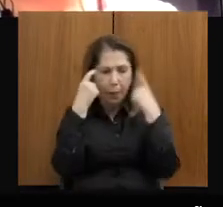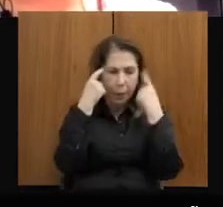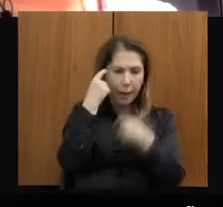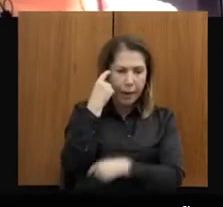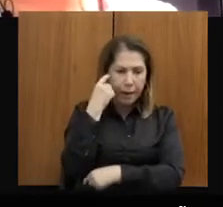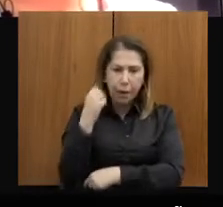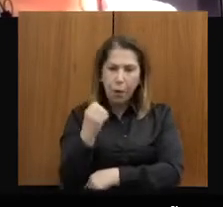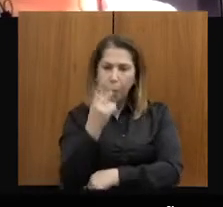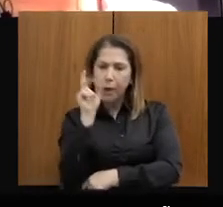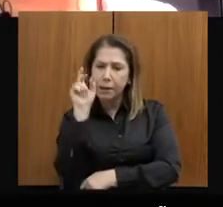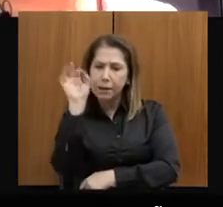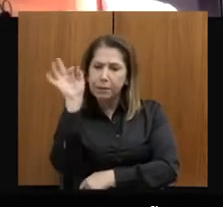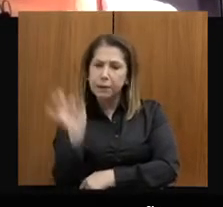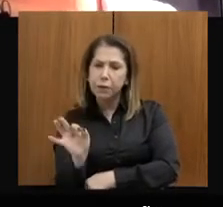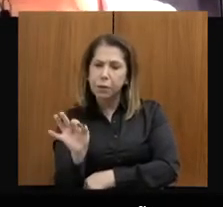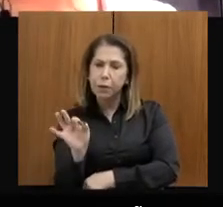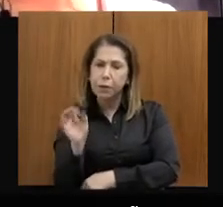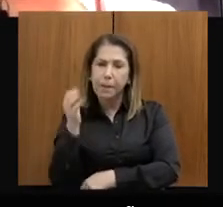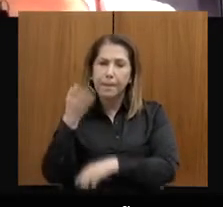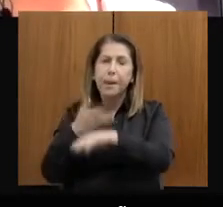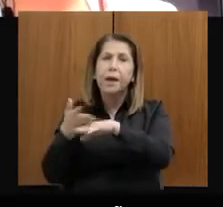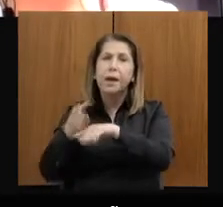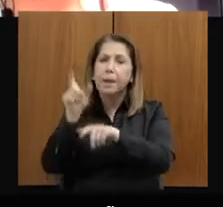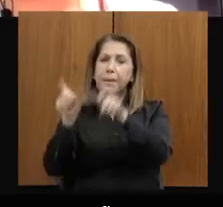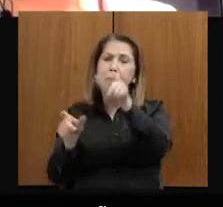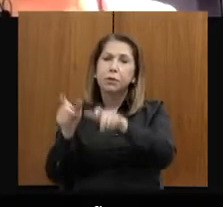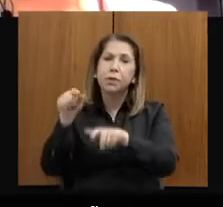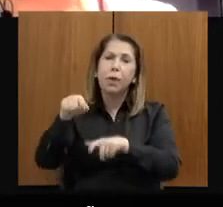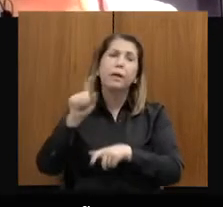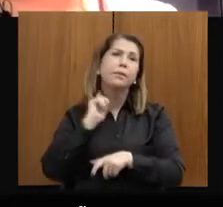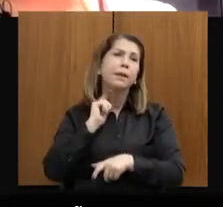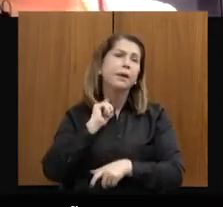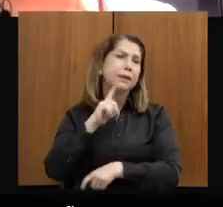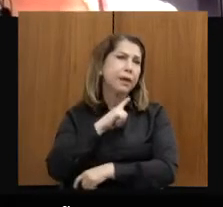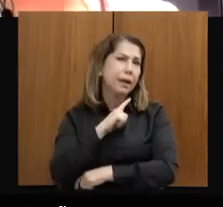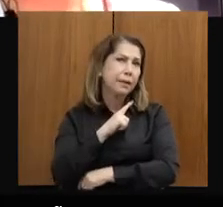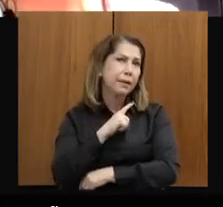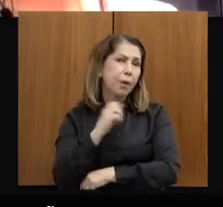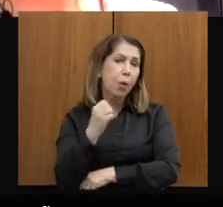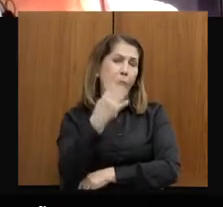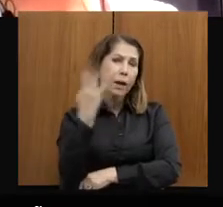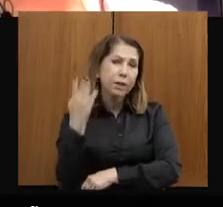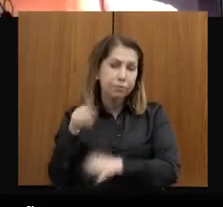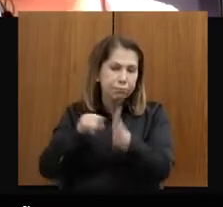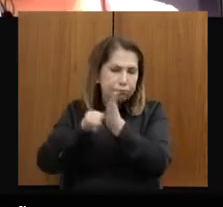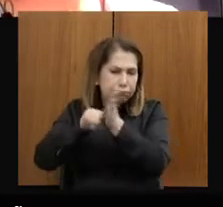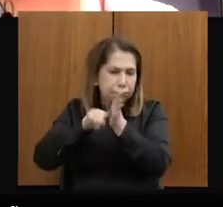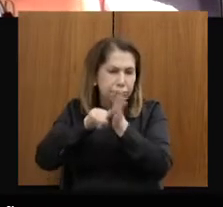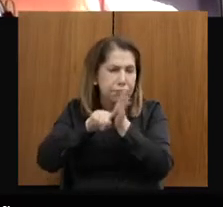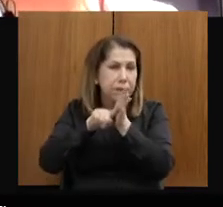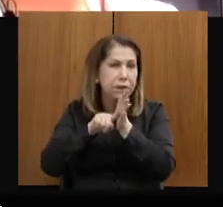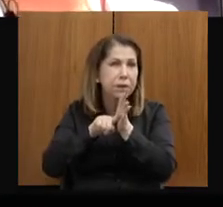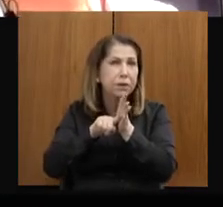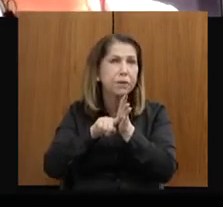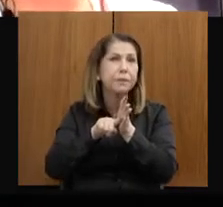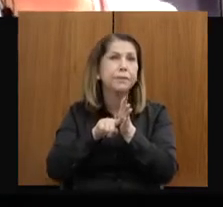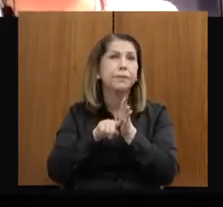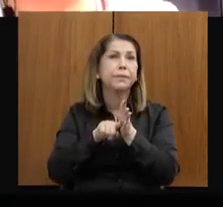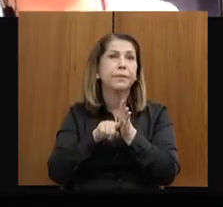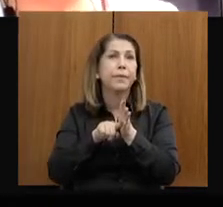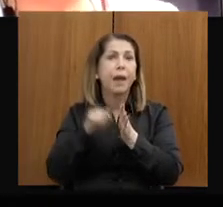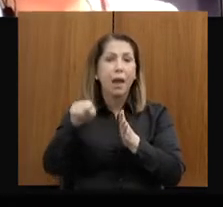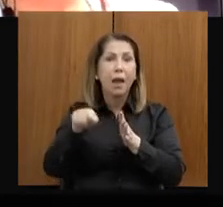quantidade de população Branca existentes em Minas Gerais e nos estudos ele promoveu